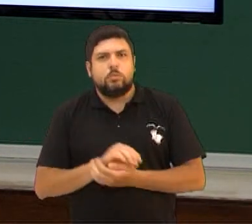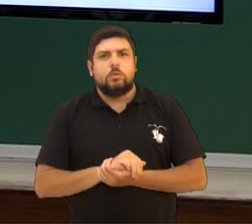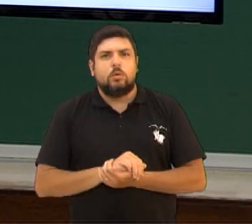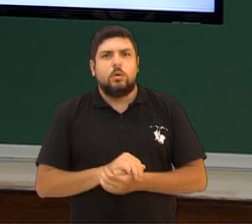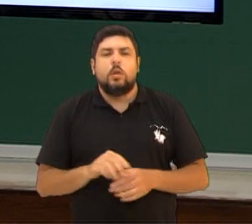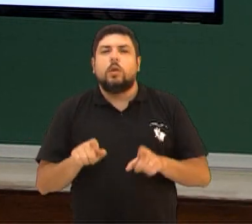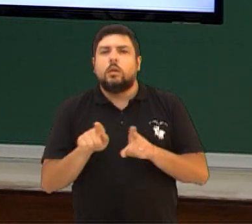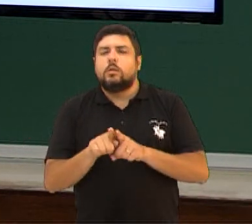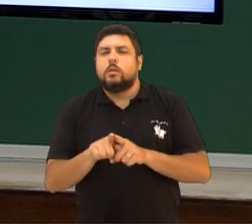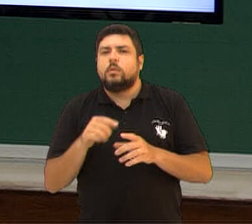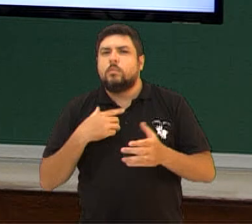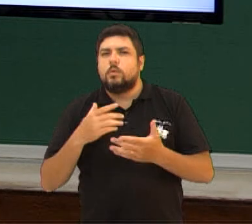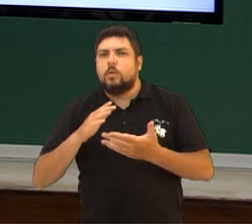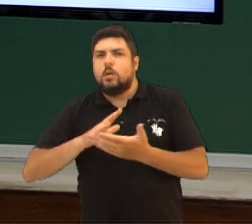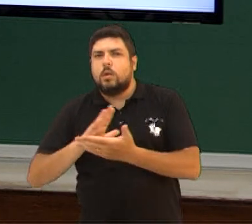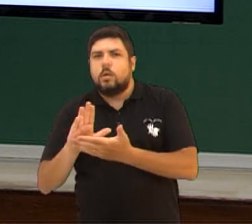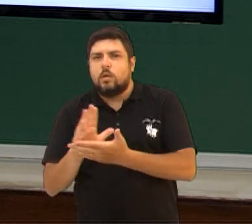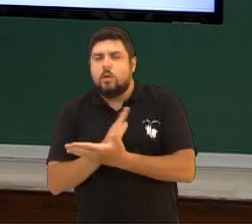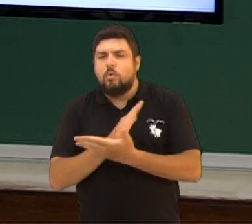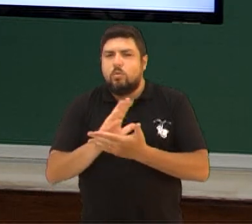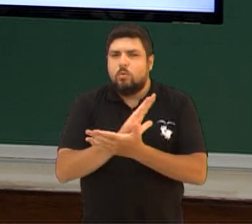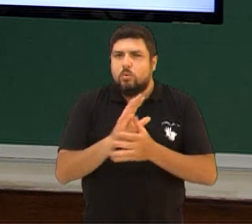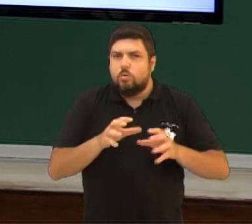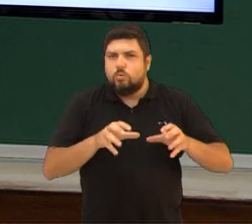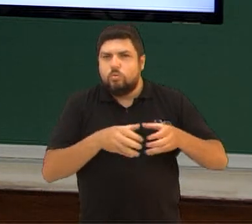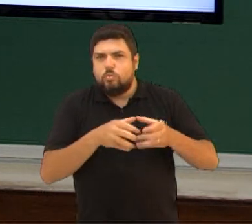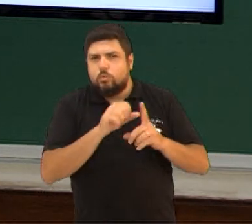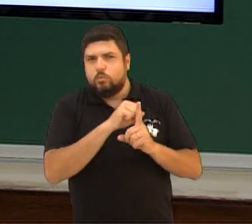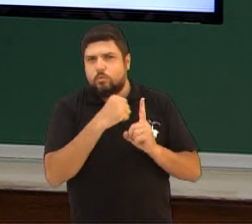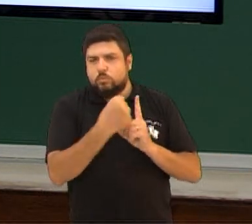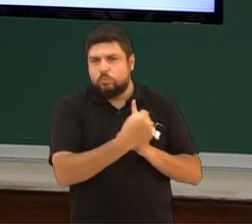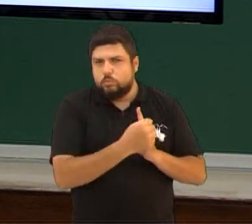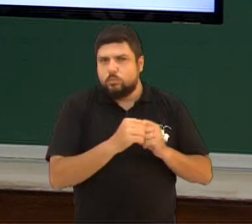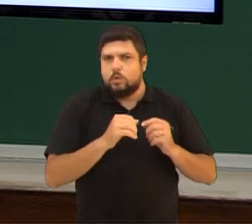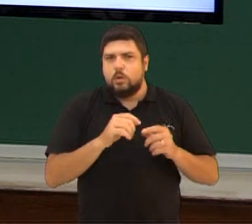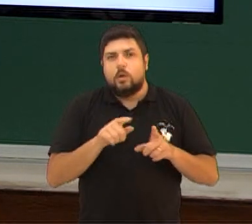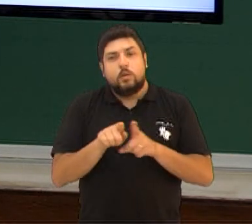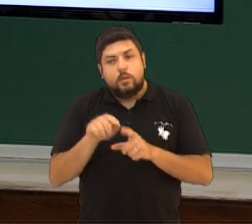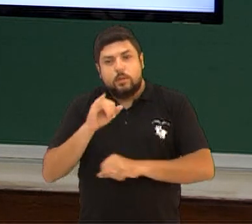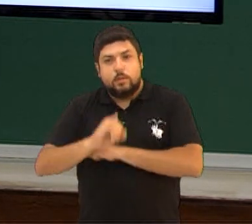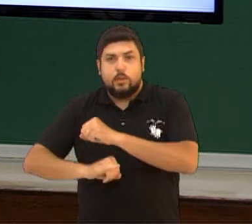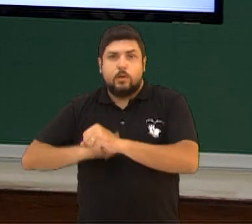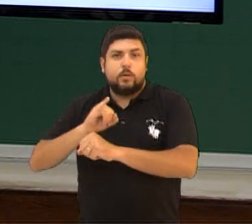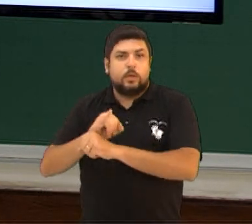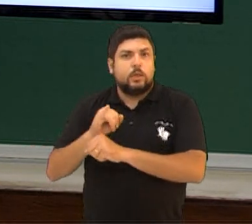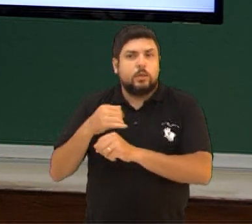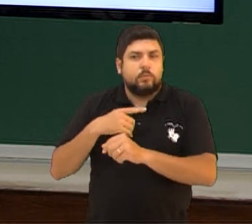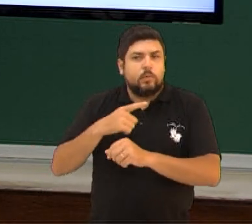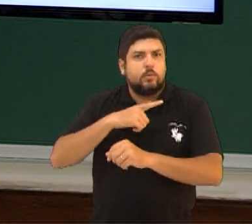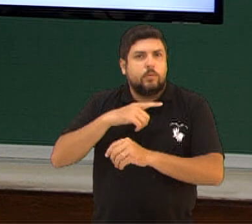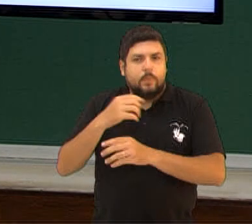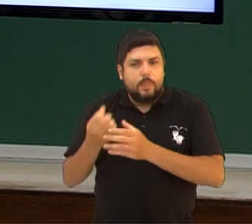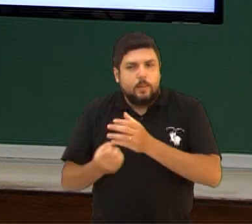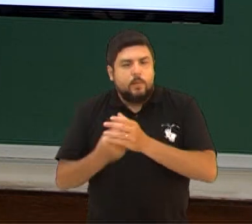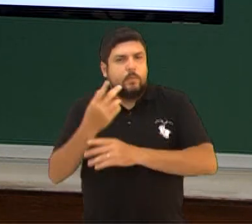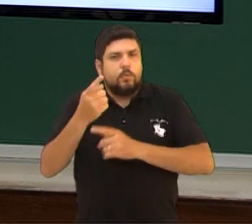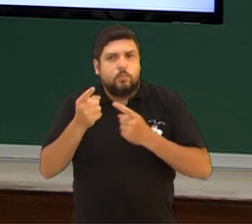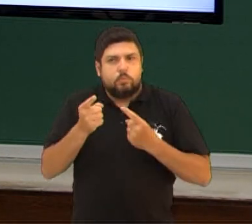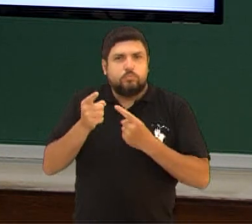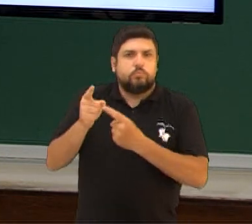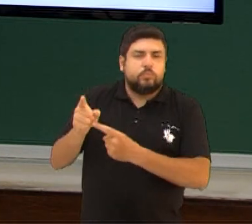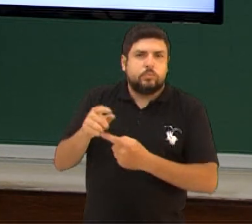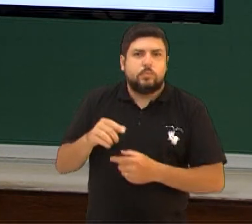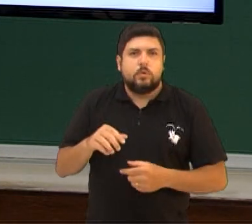também alguns grupos sociais, a internet trouxe essa revolução, acho que para muito mais do que o